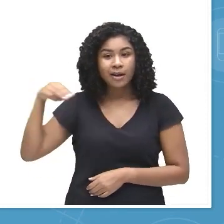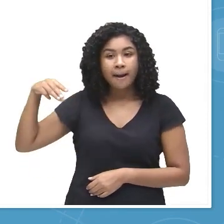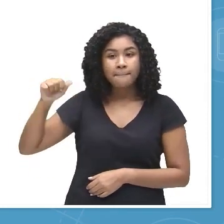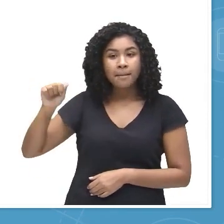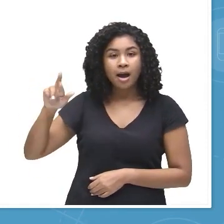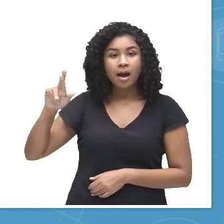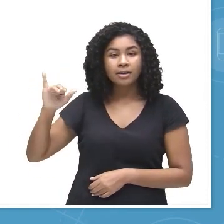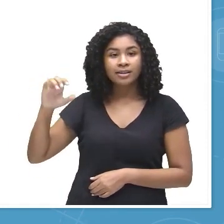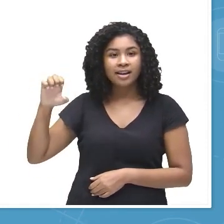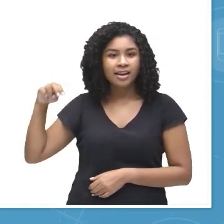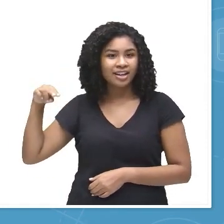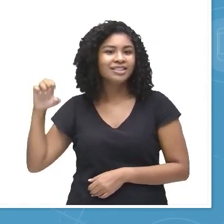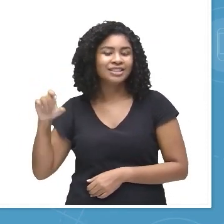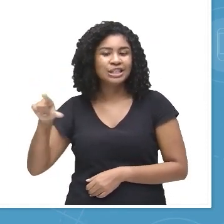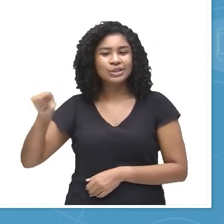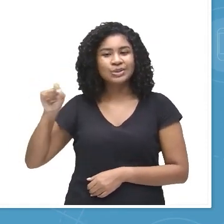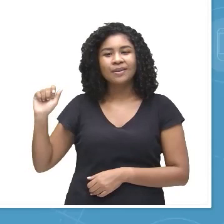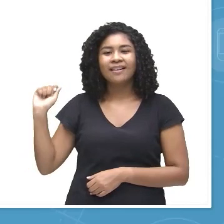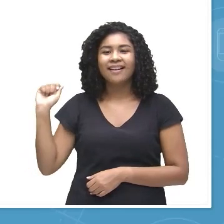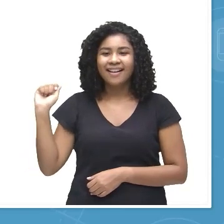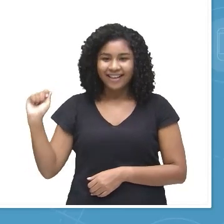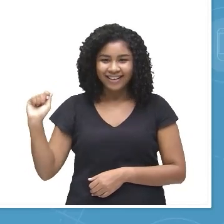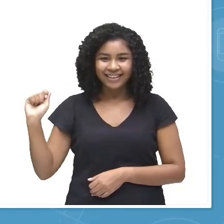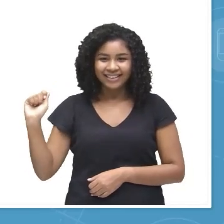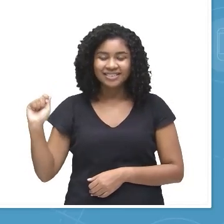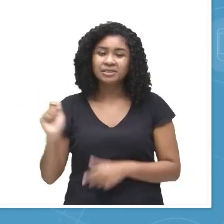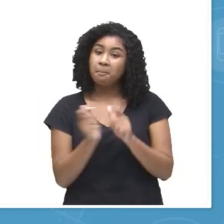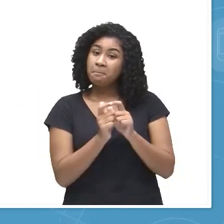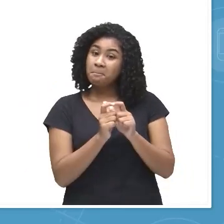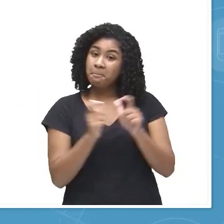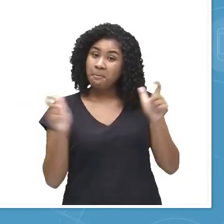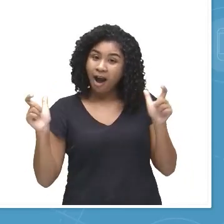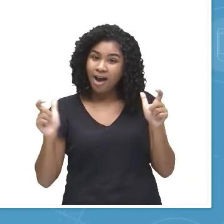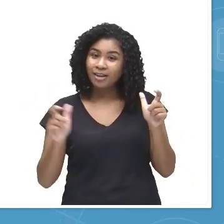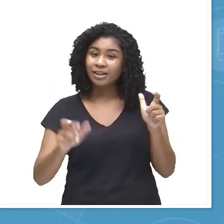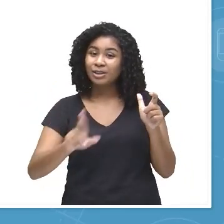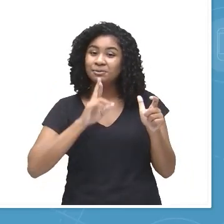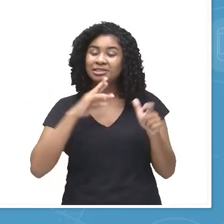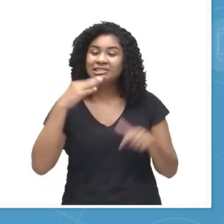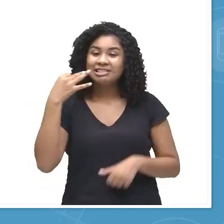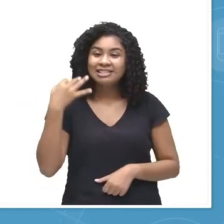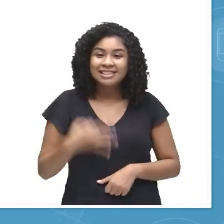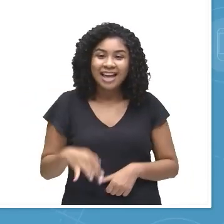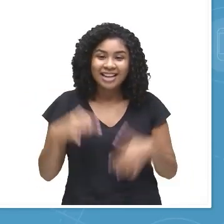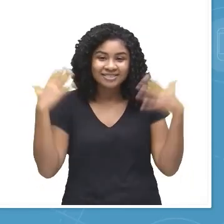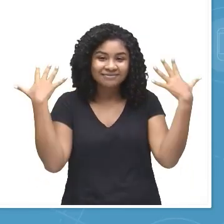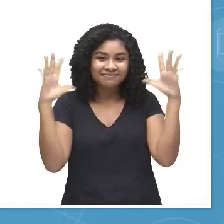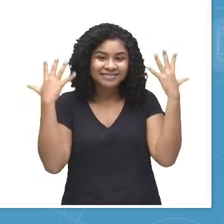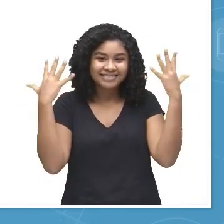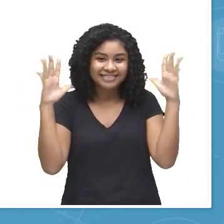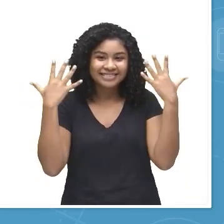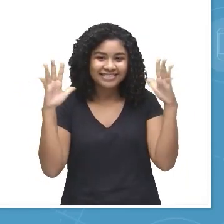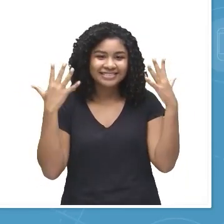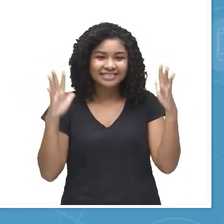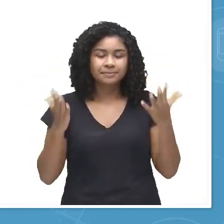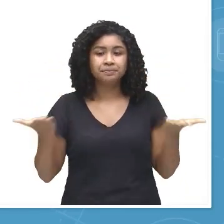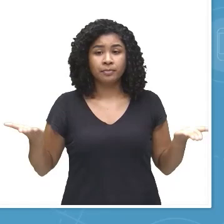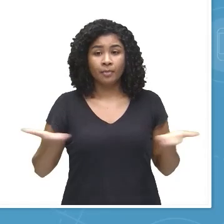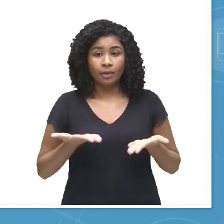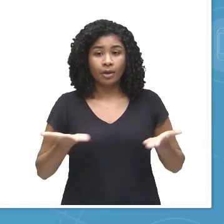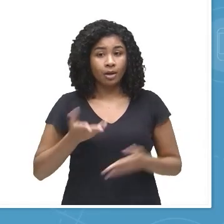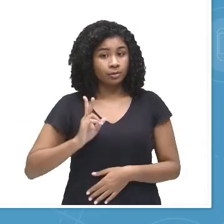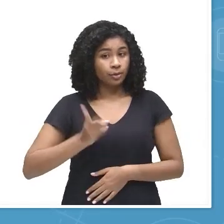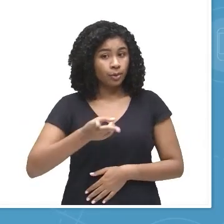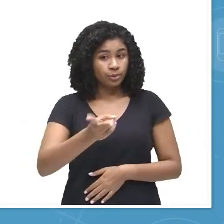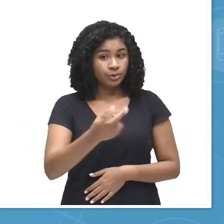também respondeu a letra A. A maioria acertou, parabéns a todos vocês. E então a gente vai seguir agora para